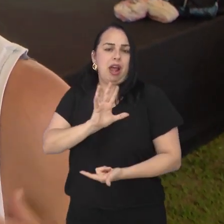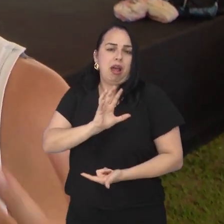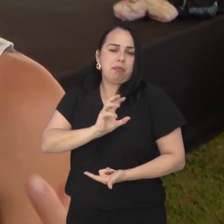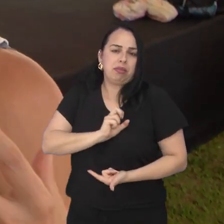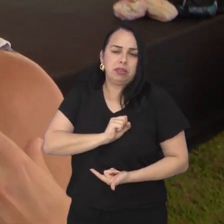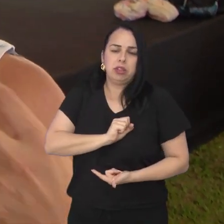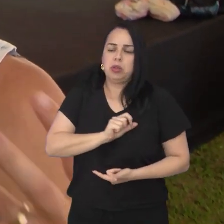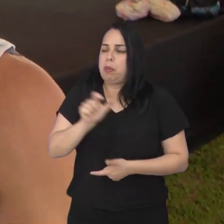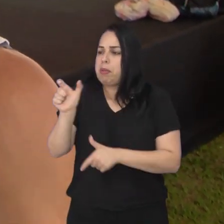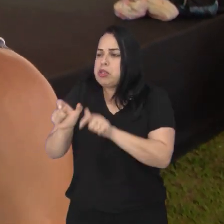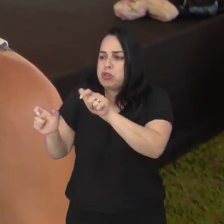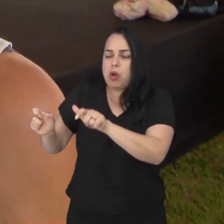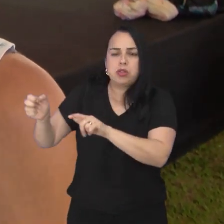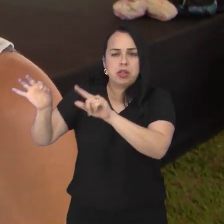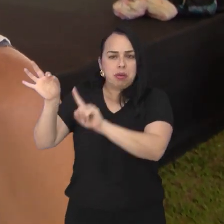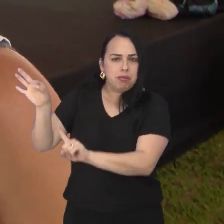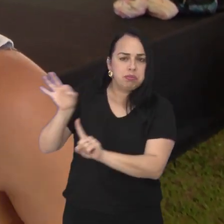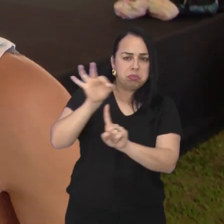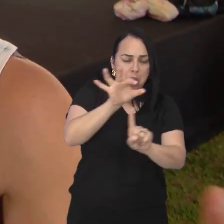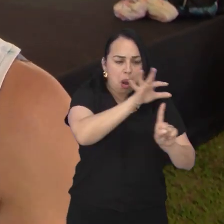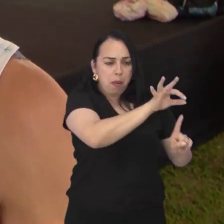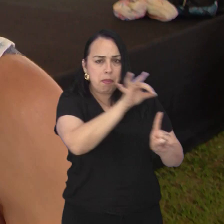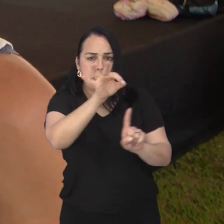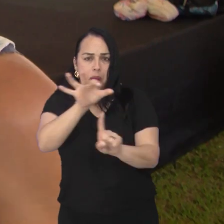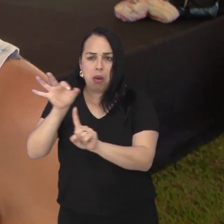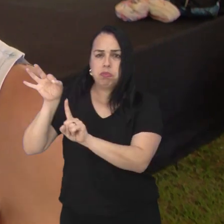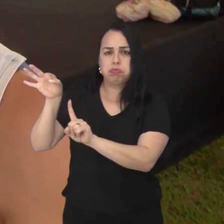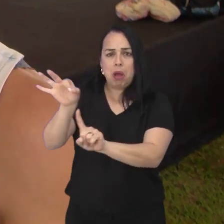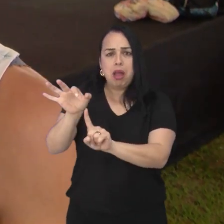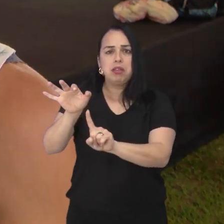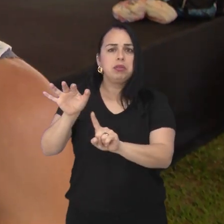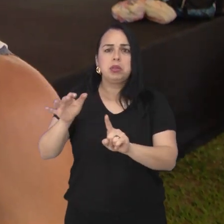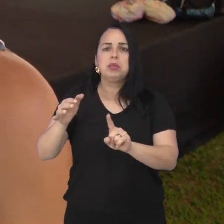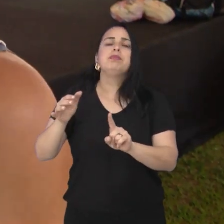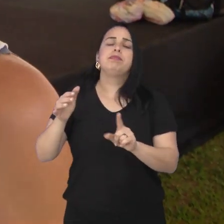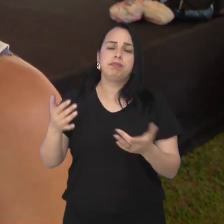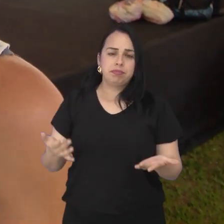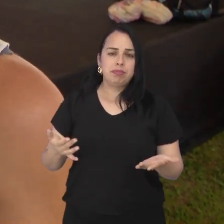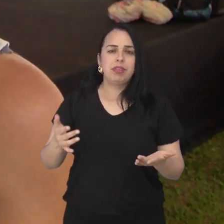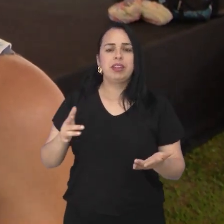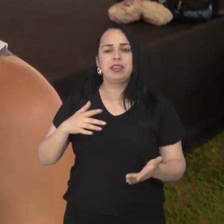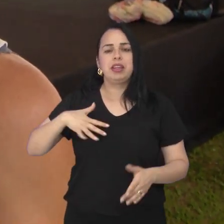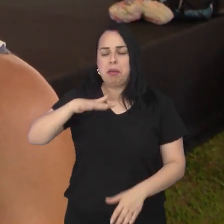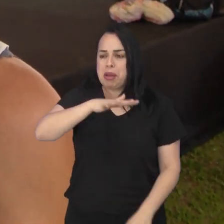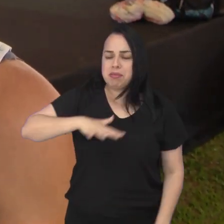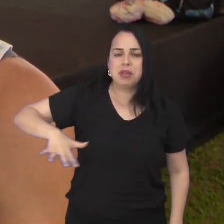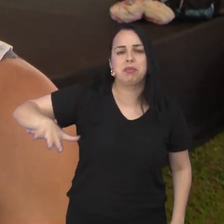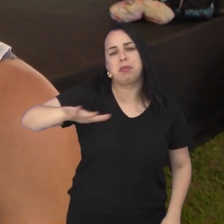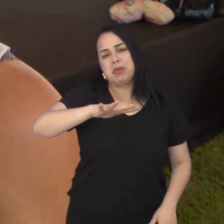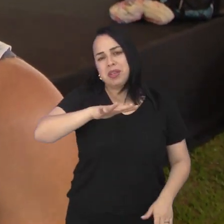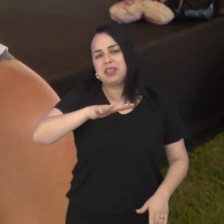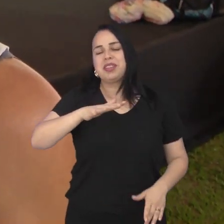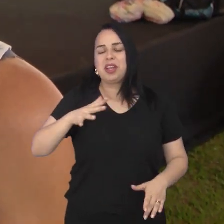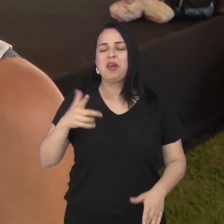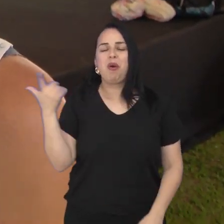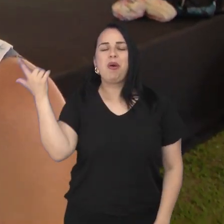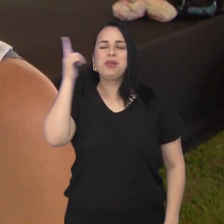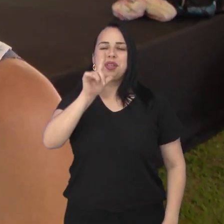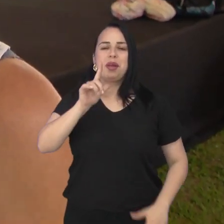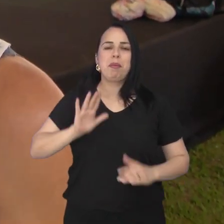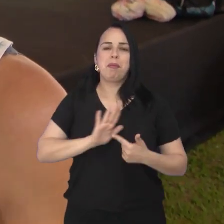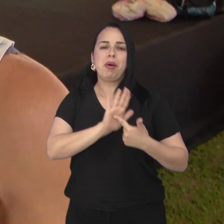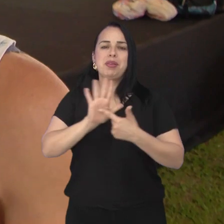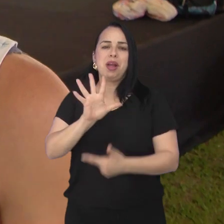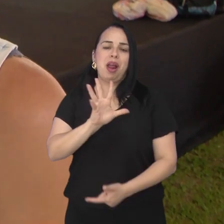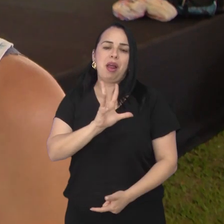com grandes nomes, com grandes pessoas, mulheres, homens, brancos, negros, né? E essa riqueza toda a gente consegue enxergar